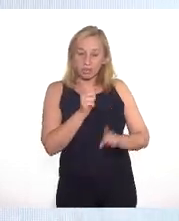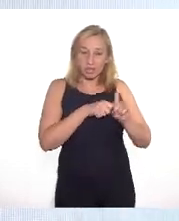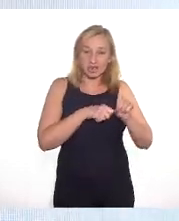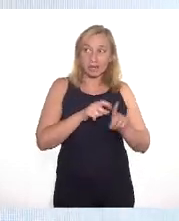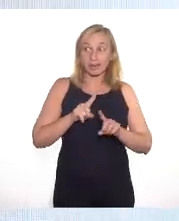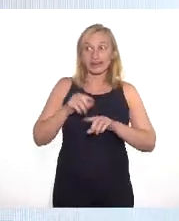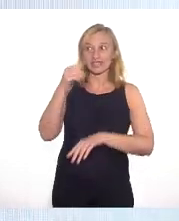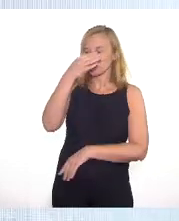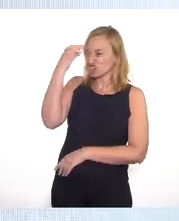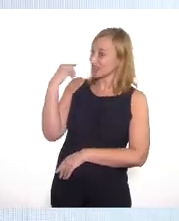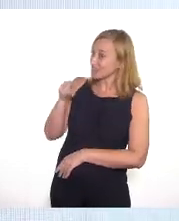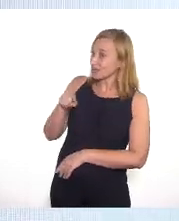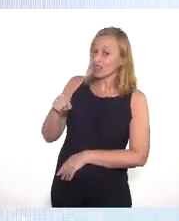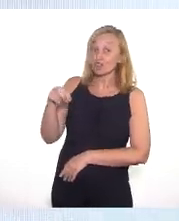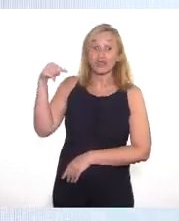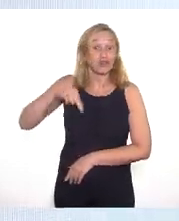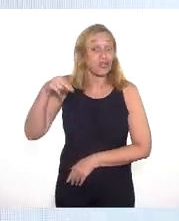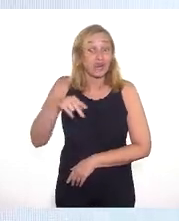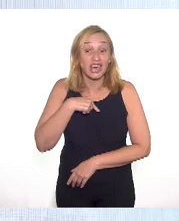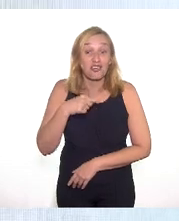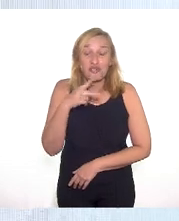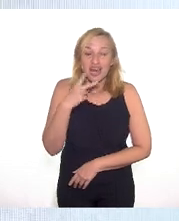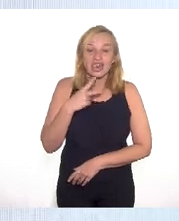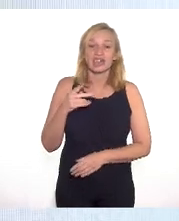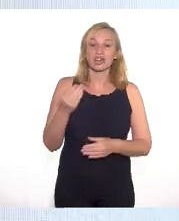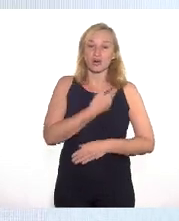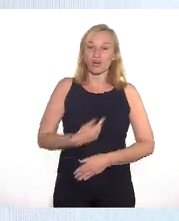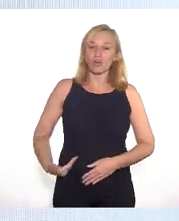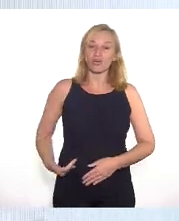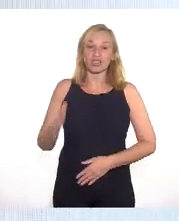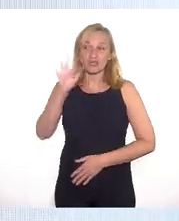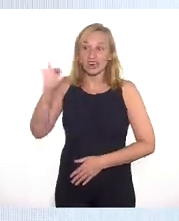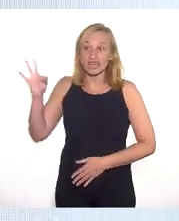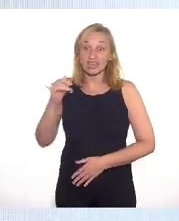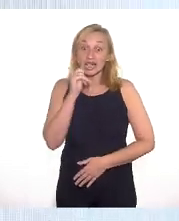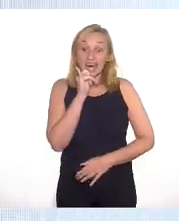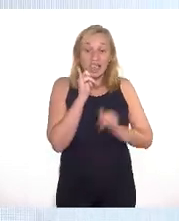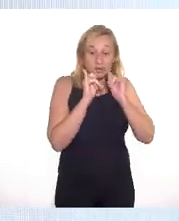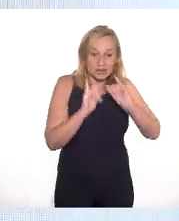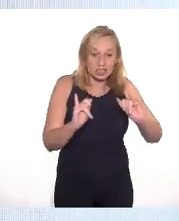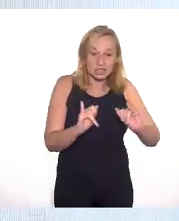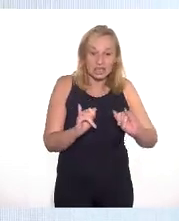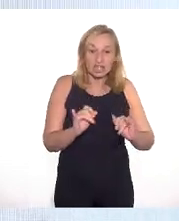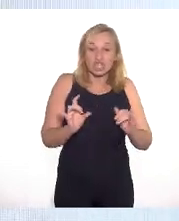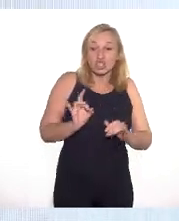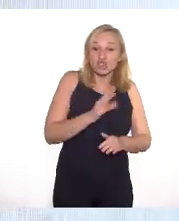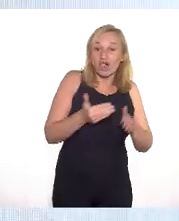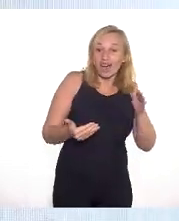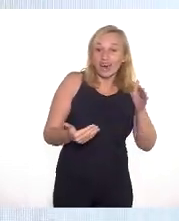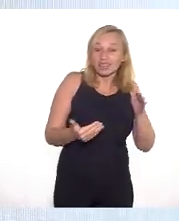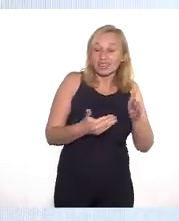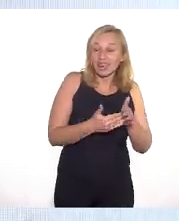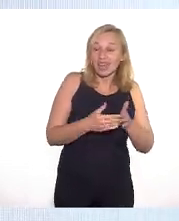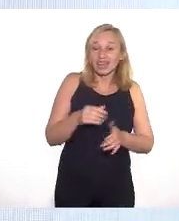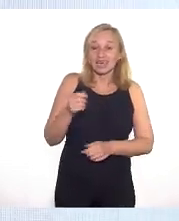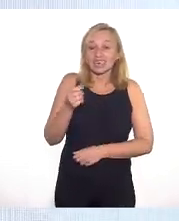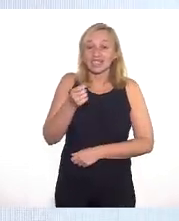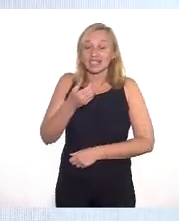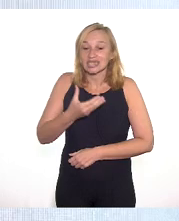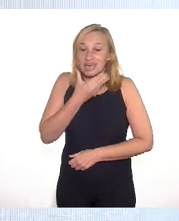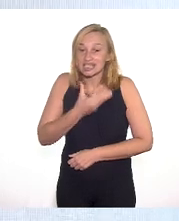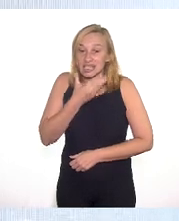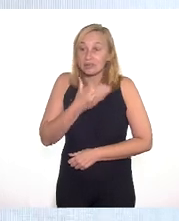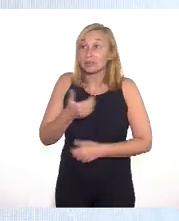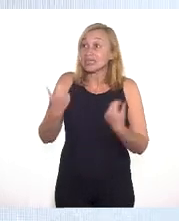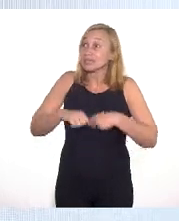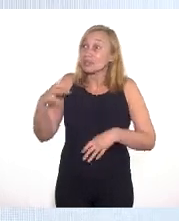em novembro, que eu disse a ele assim, o governo federal está anunciando que vai só até dezembro o auxílio, e a gente precisa